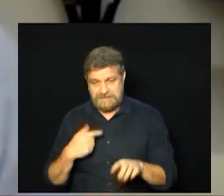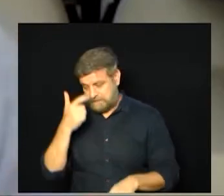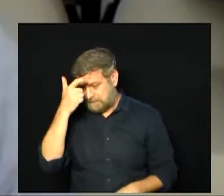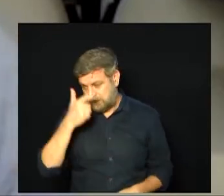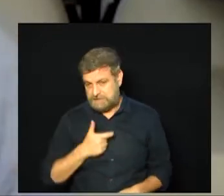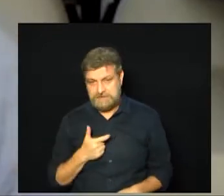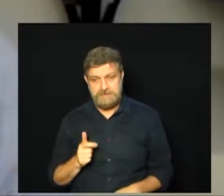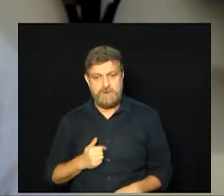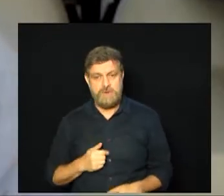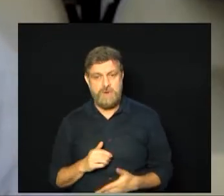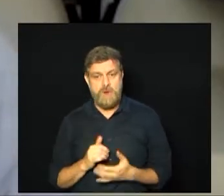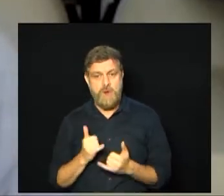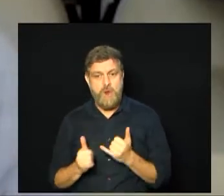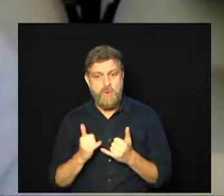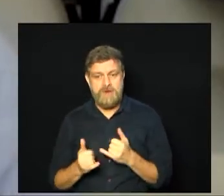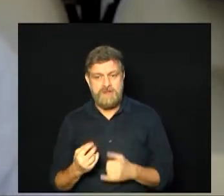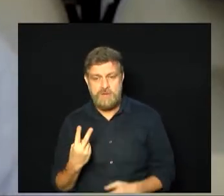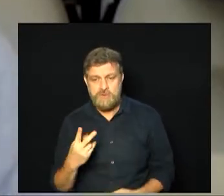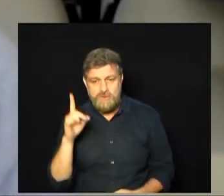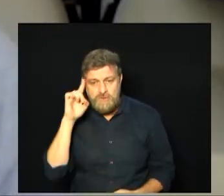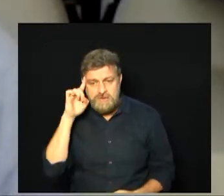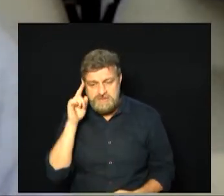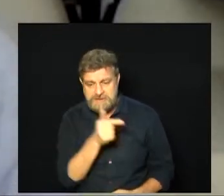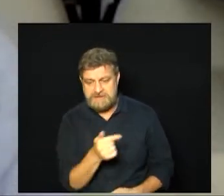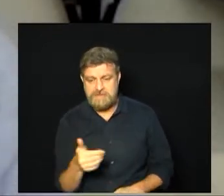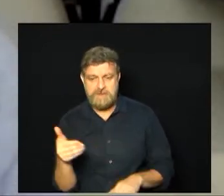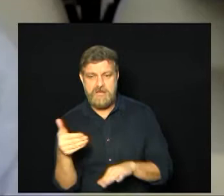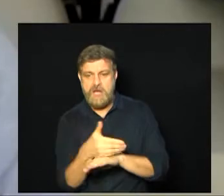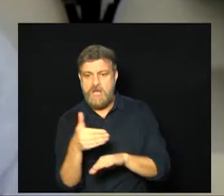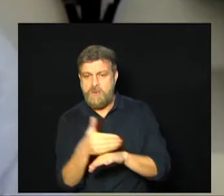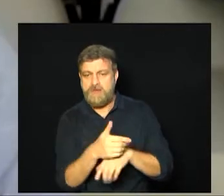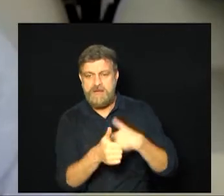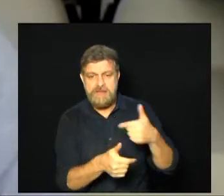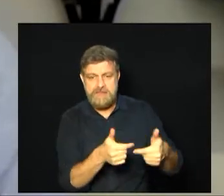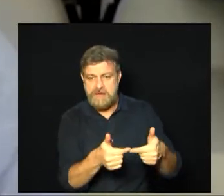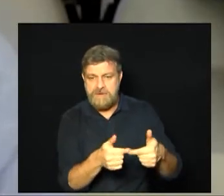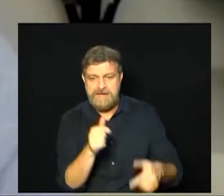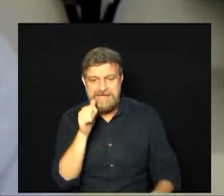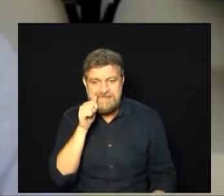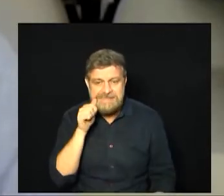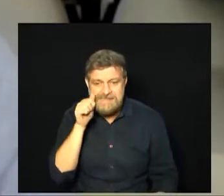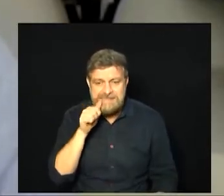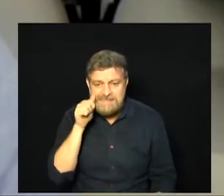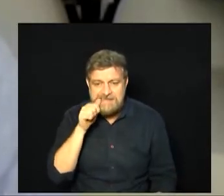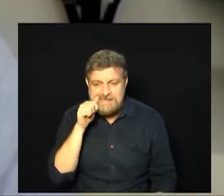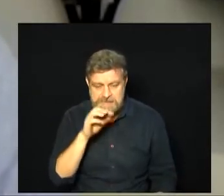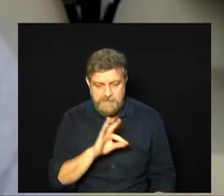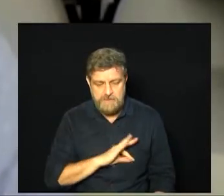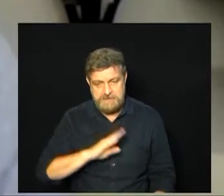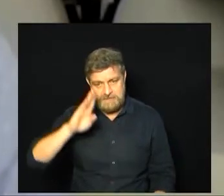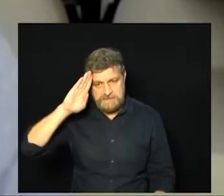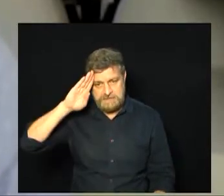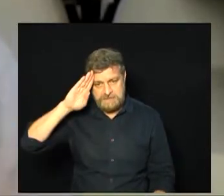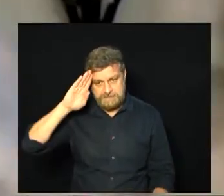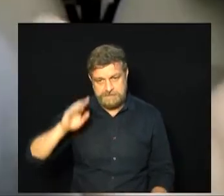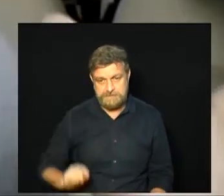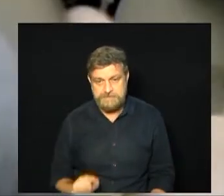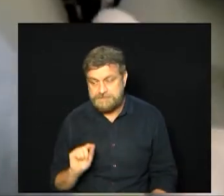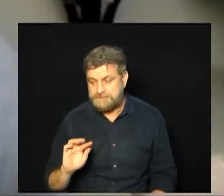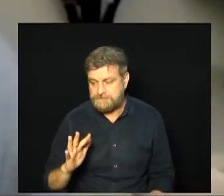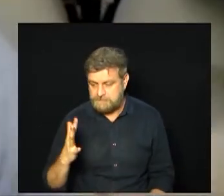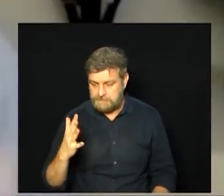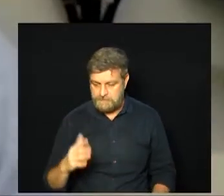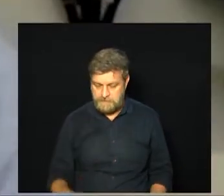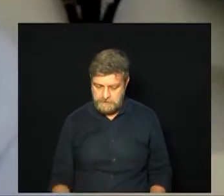estava praticamente indo 2 vezes na semana, apenas no serviço odontológico da Polícia Militar. E então,